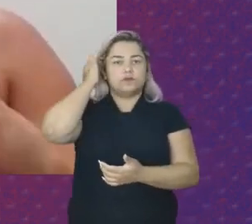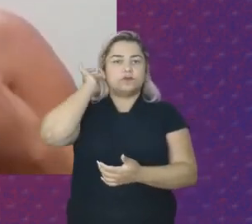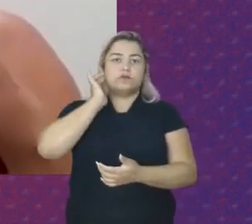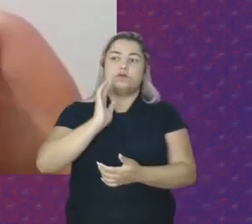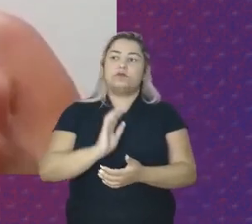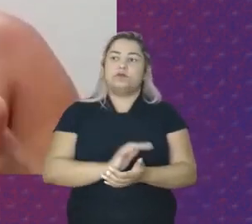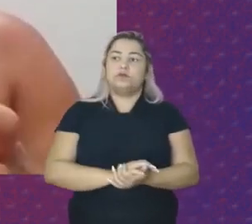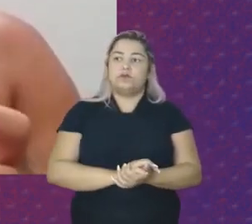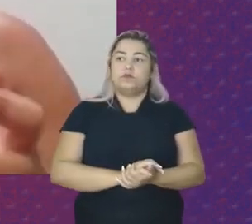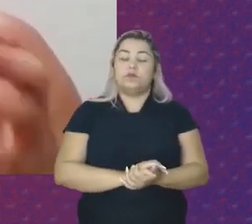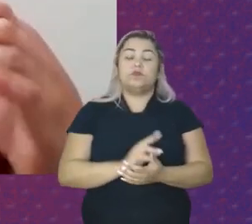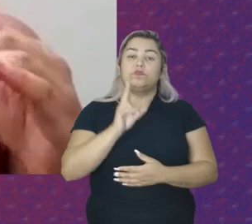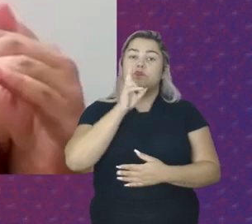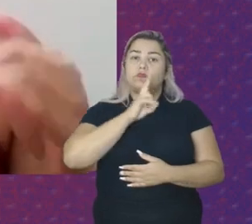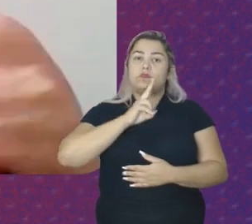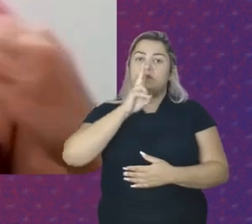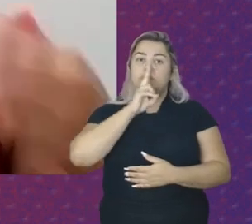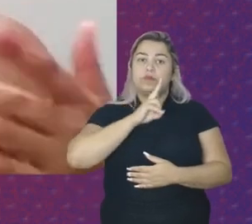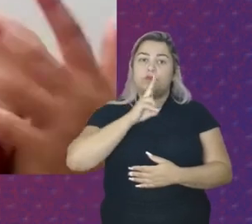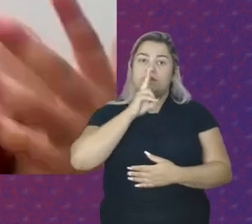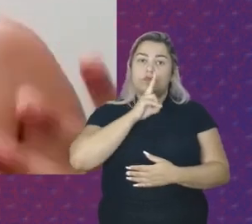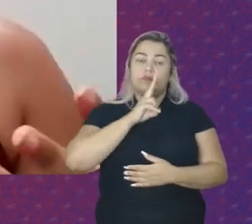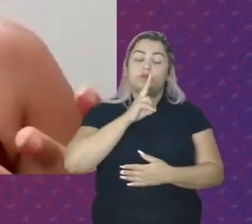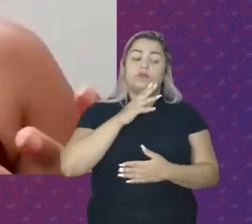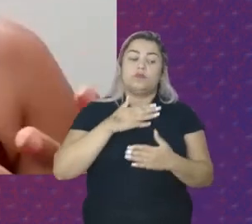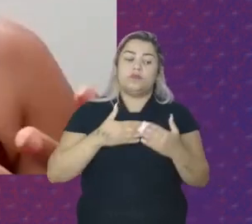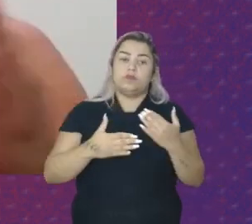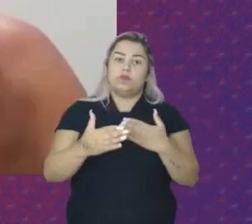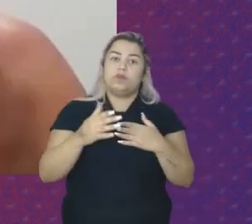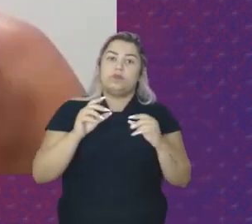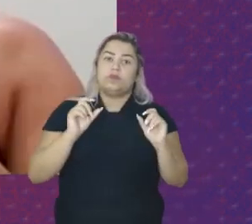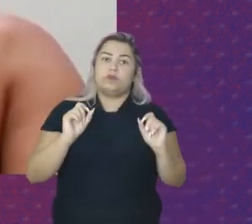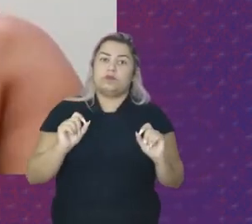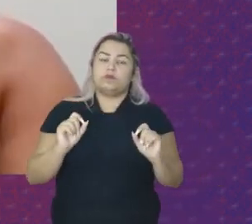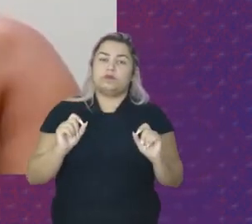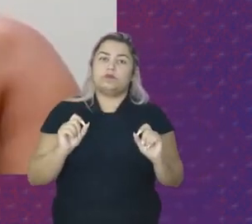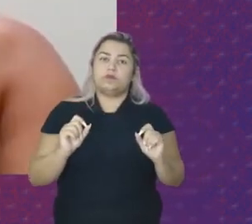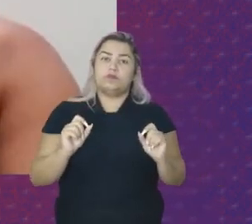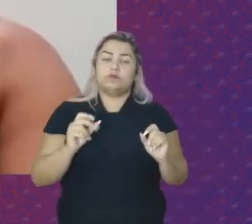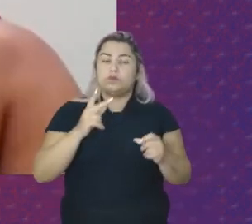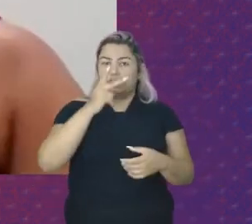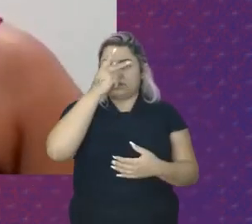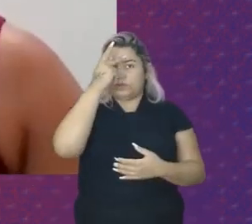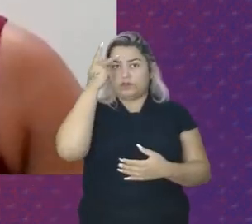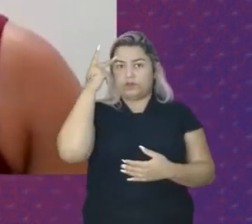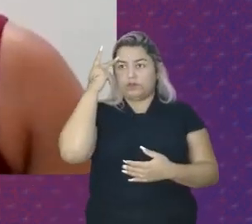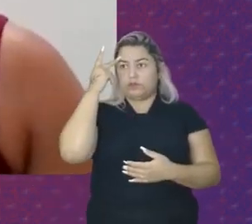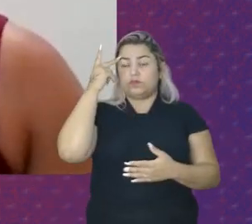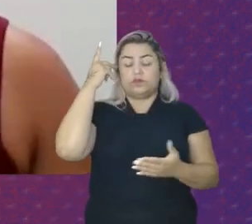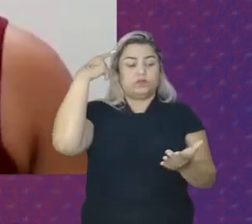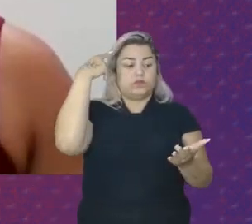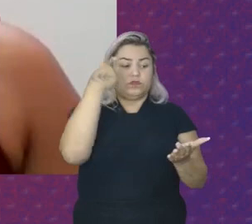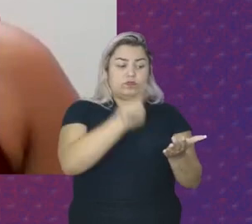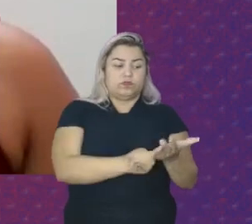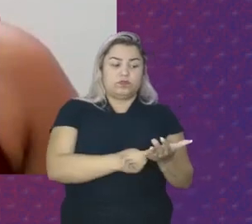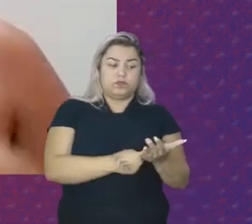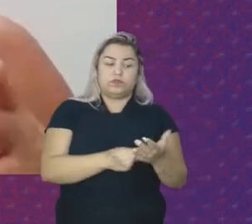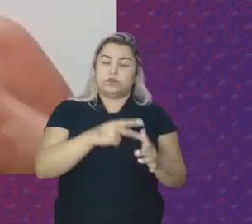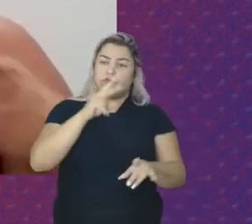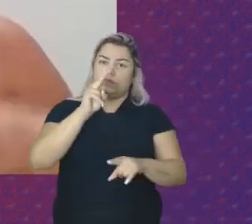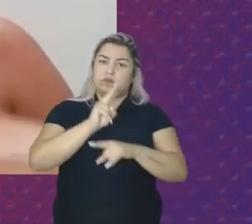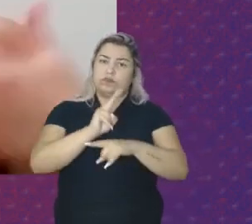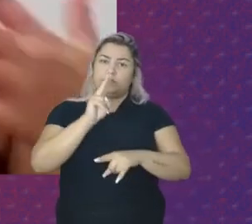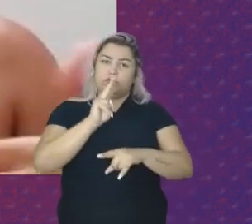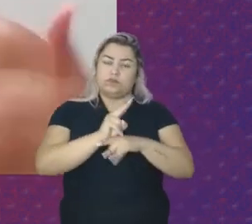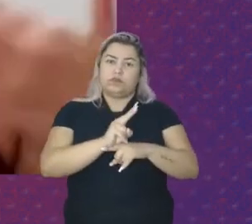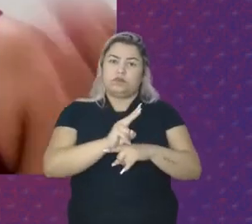Medida protetiva de urgência, e ela, a partir desse acompanhamento, garante que o agressor de fato cumpra a medida protetiva